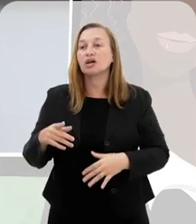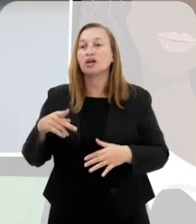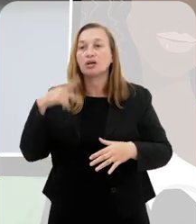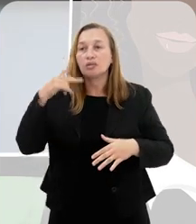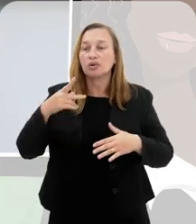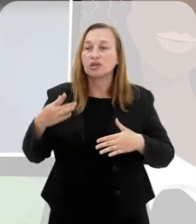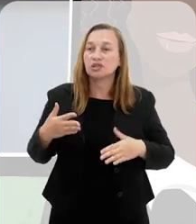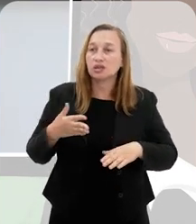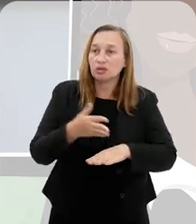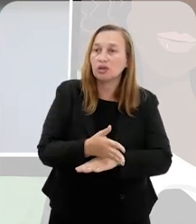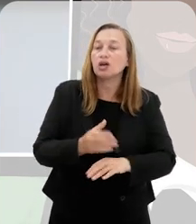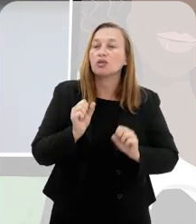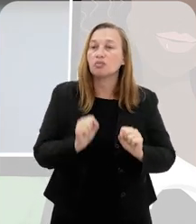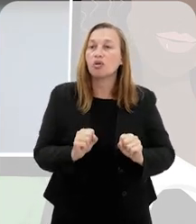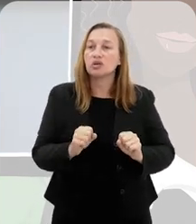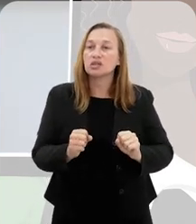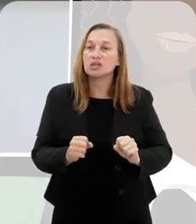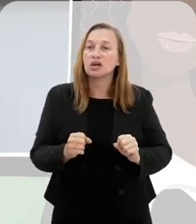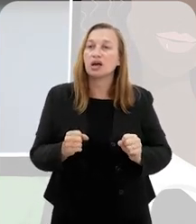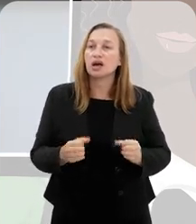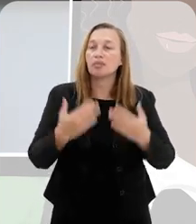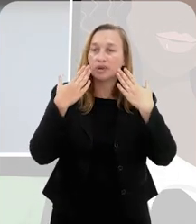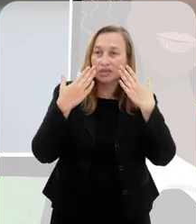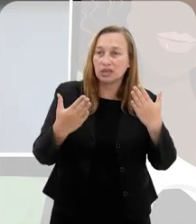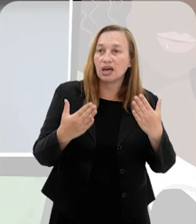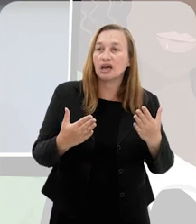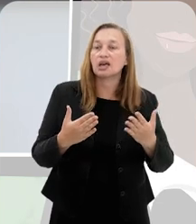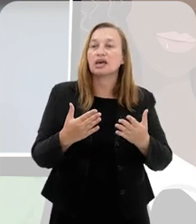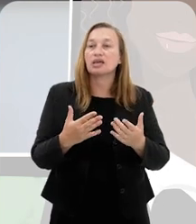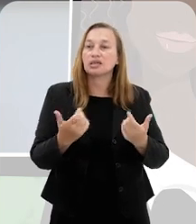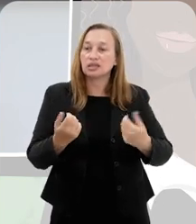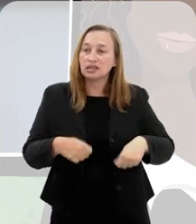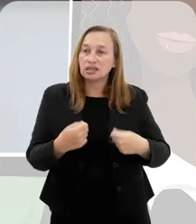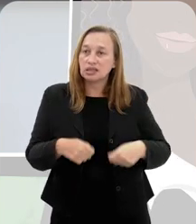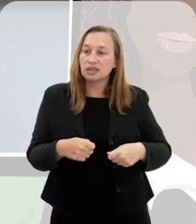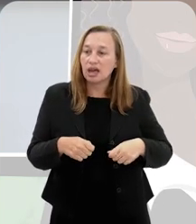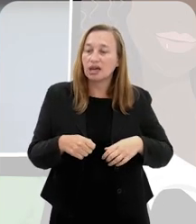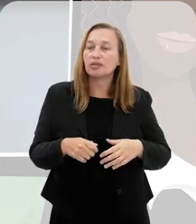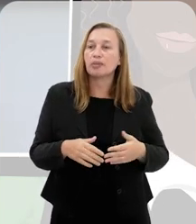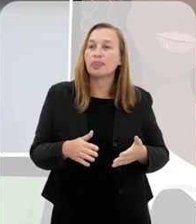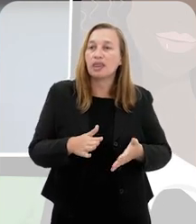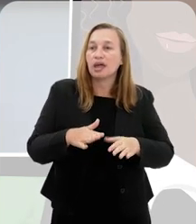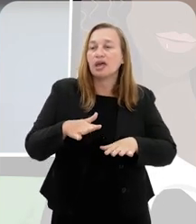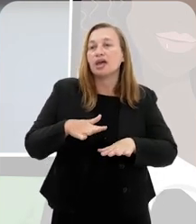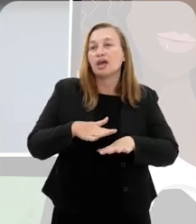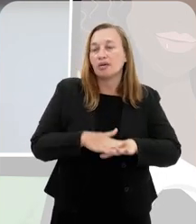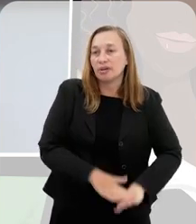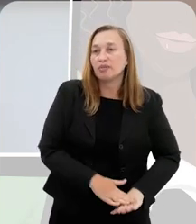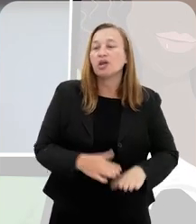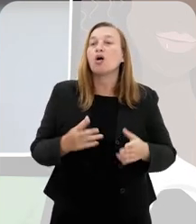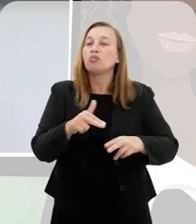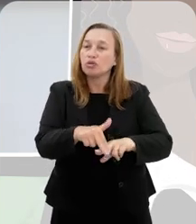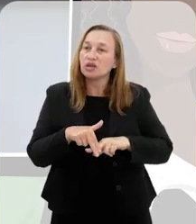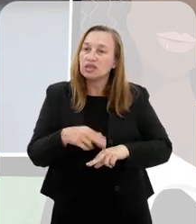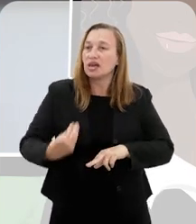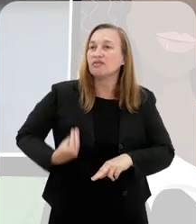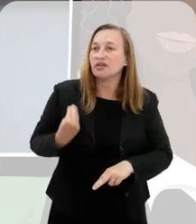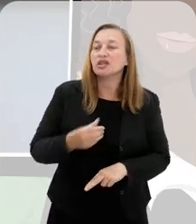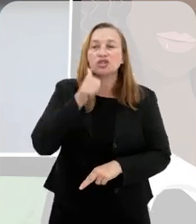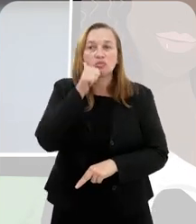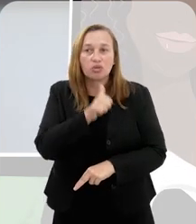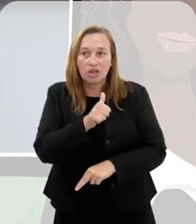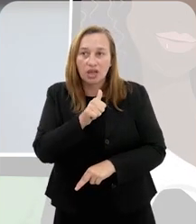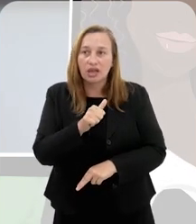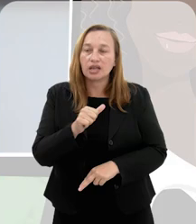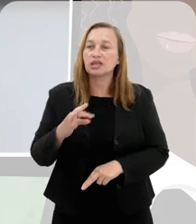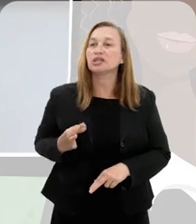ocupem o parlamento e possam apresentar essas demandas retezadas, reprimidas. É por isso eu avalio muito positivamente